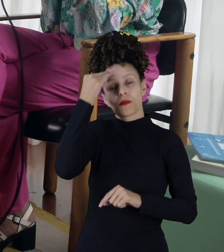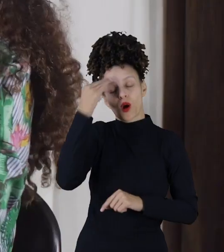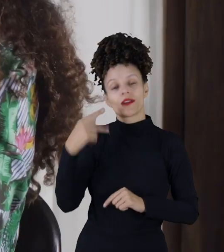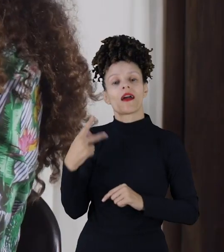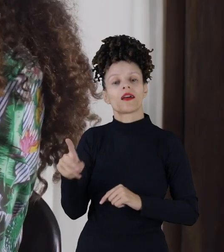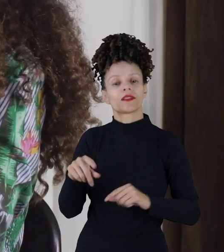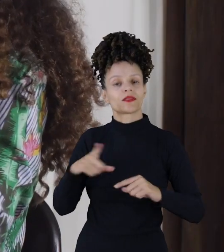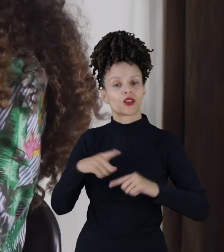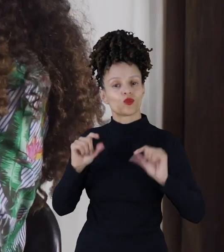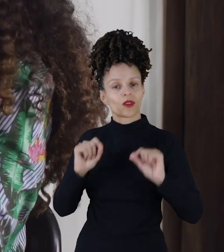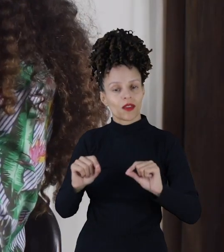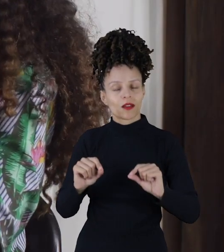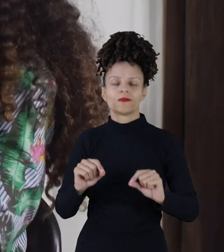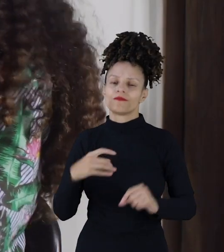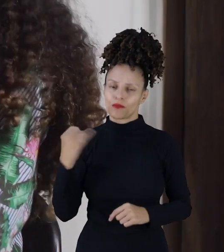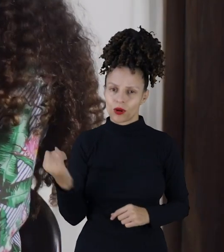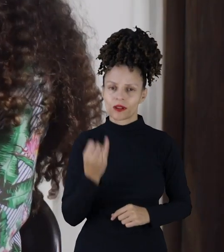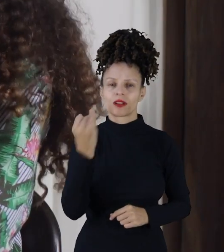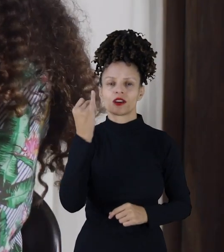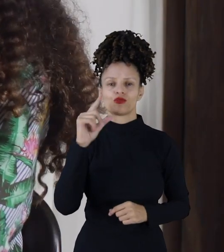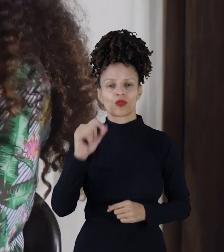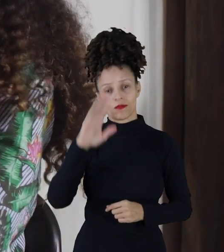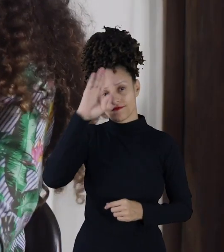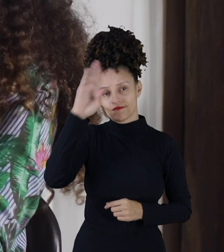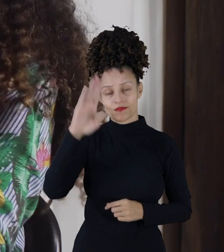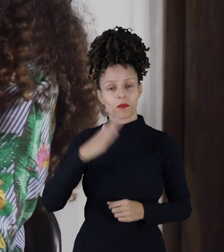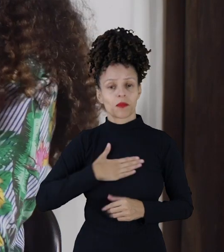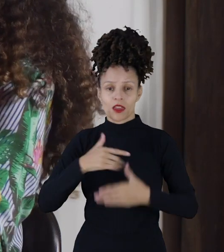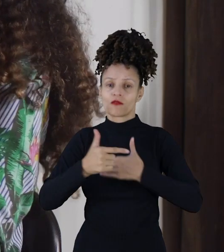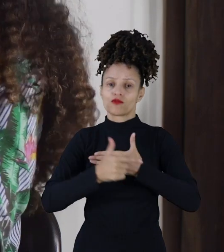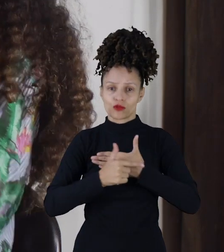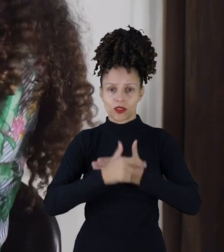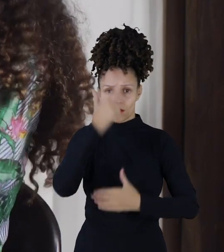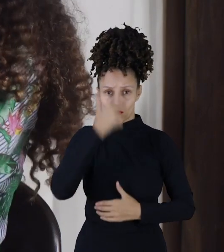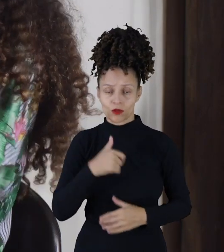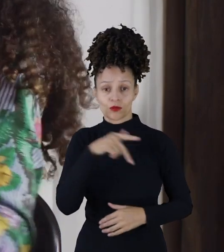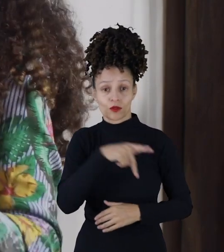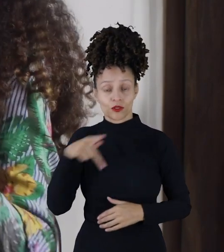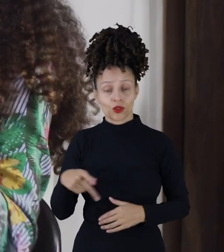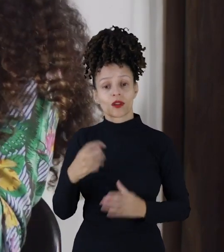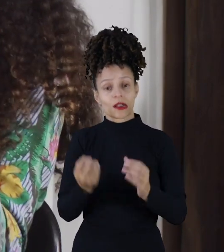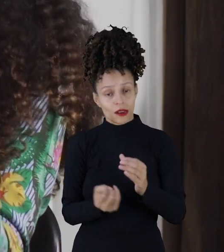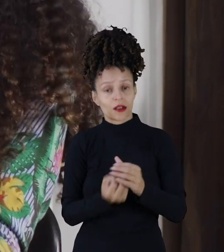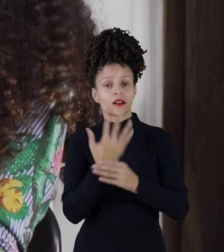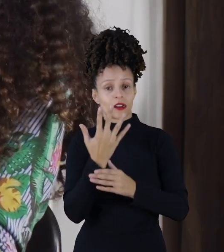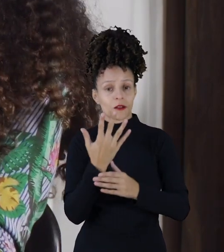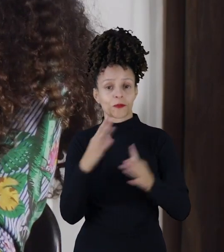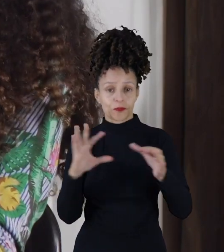memória que ela está levando disso? Claro que é muito importante e é fundamental, é a minha função enquanto docente